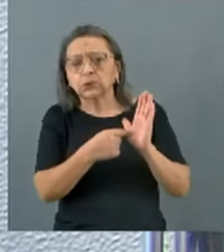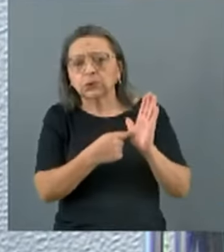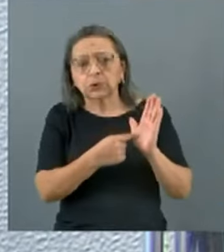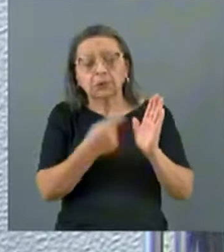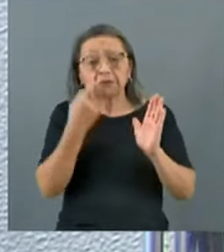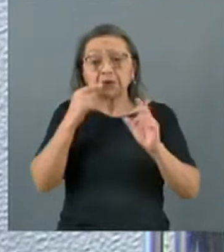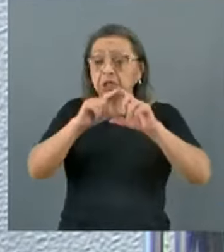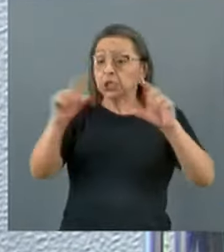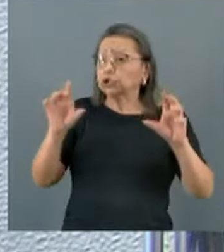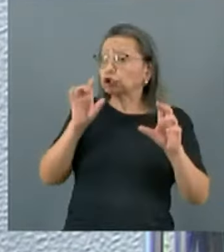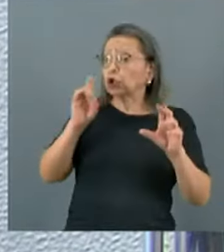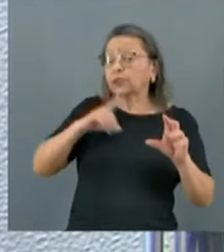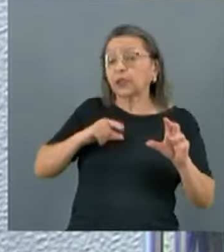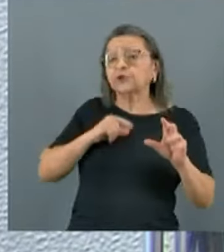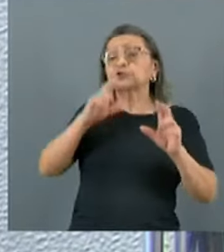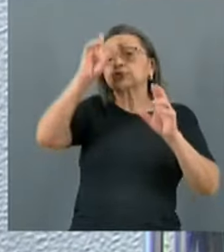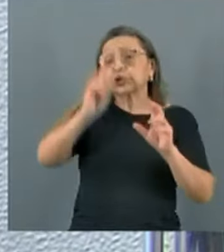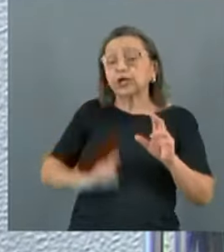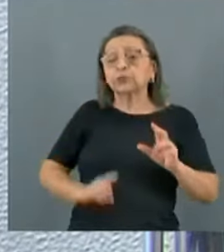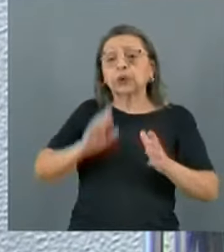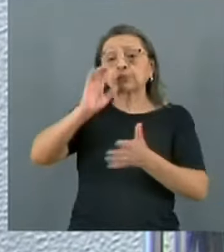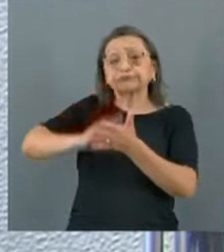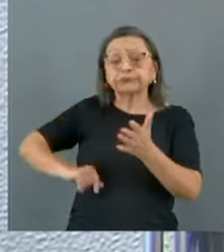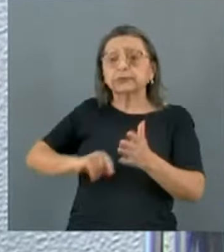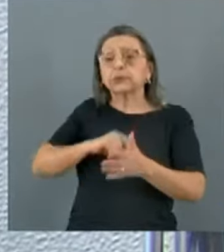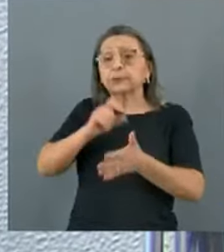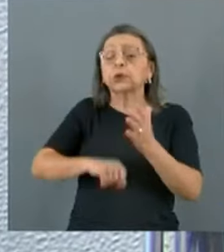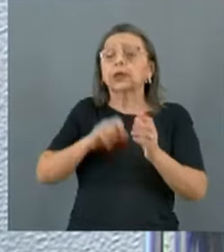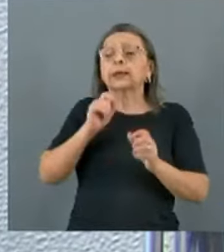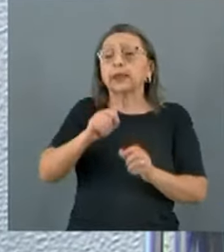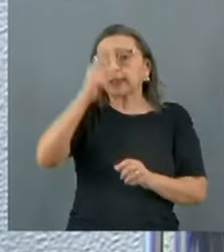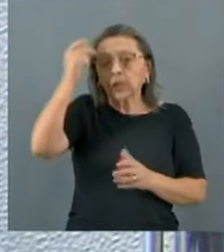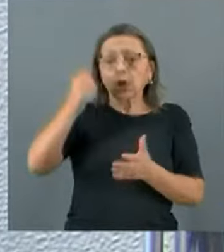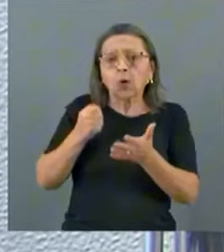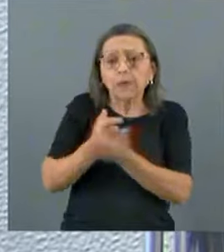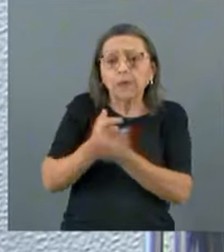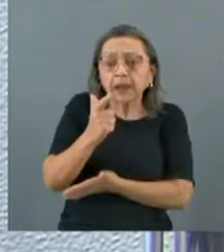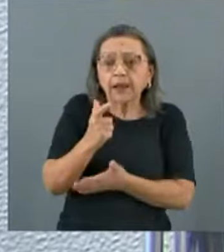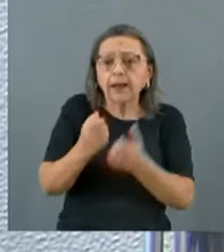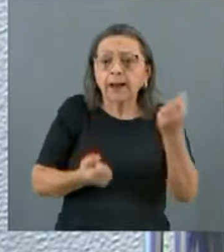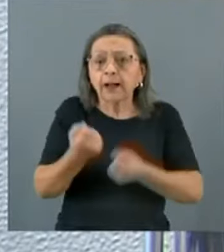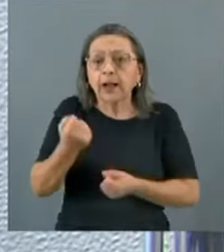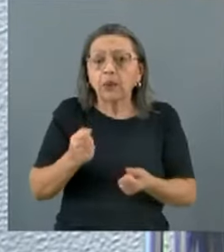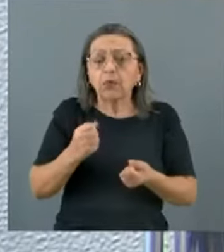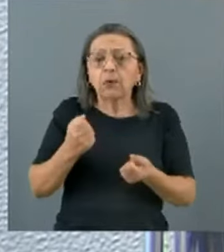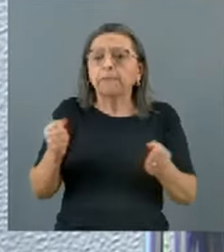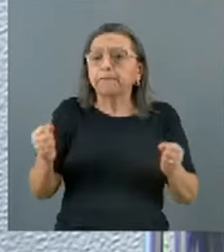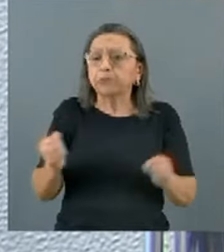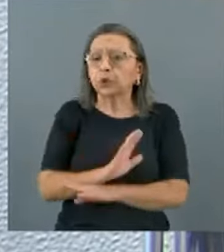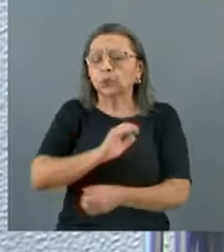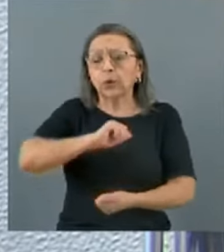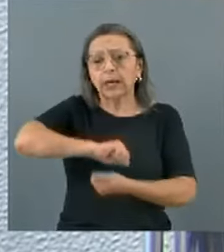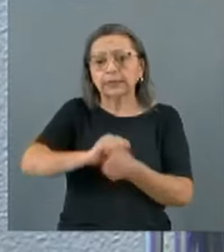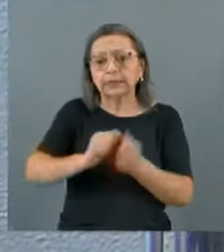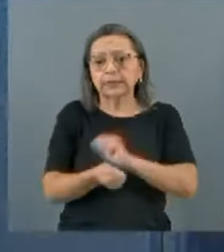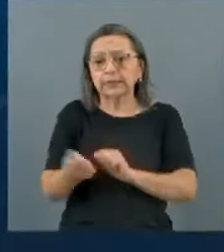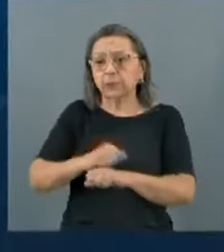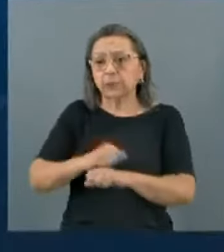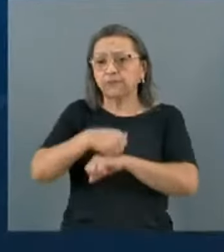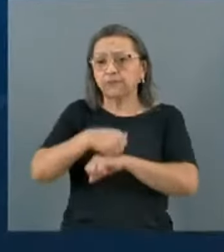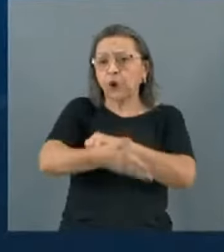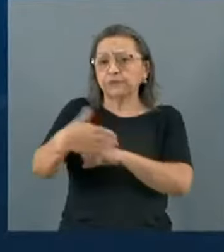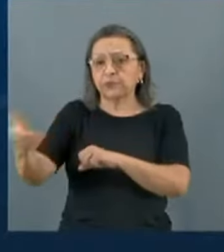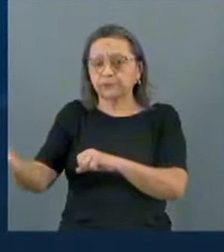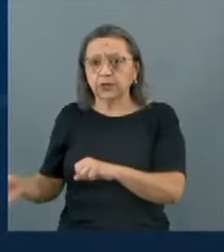somente terá direito à isenção quem comprar um veículo com adaptação externa. O que é adaptação externa? Você